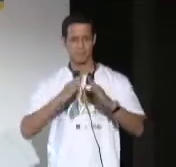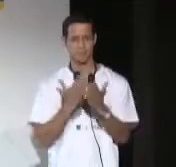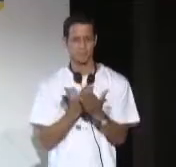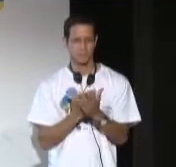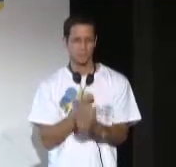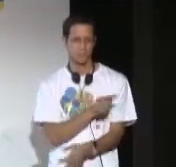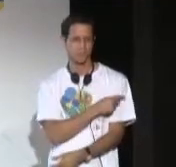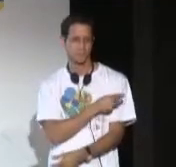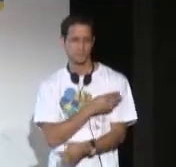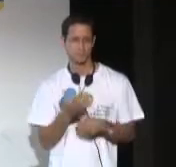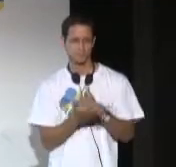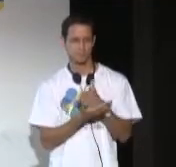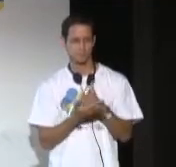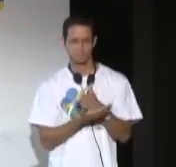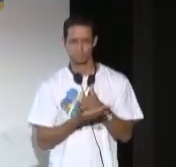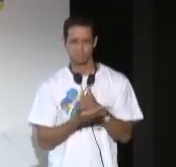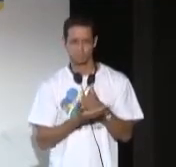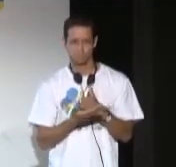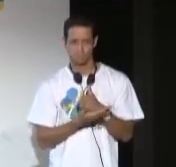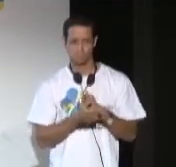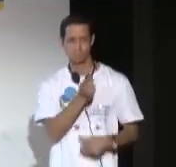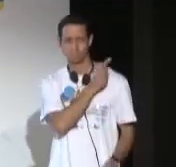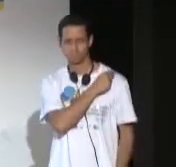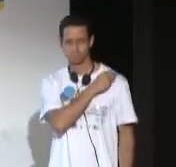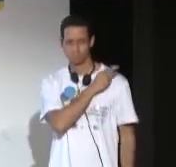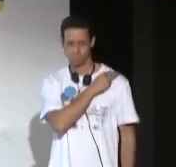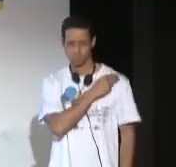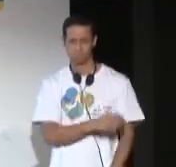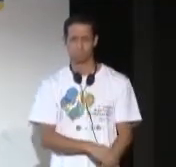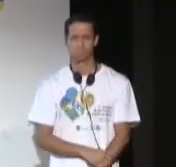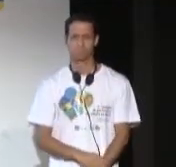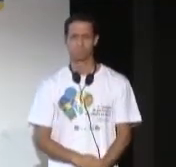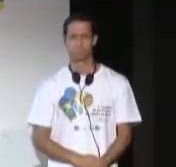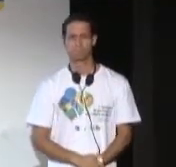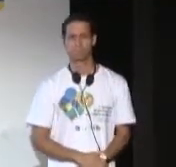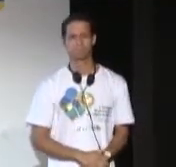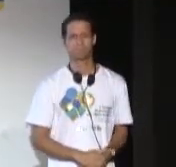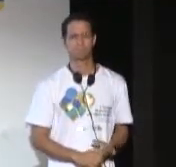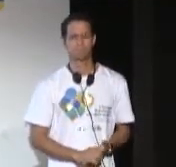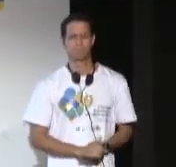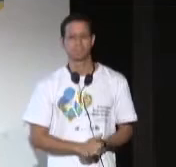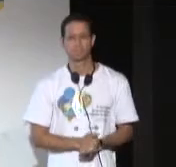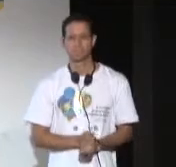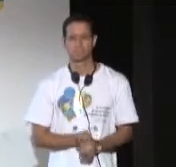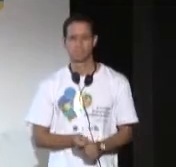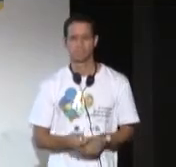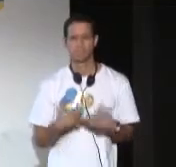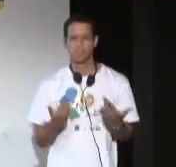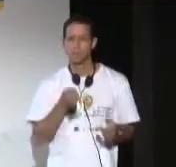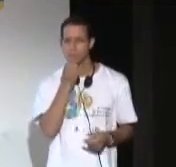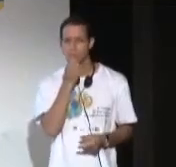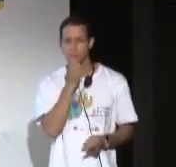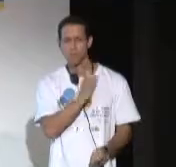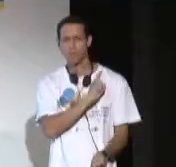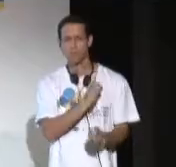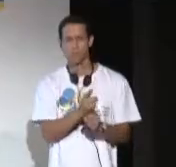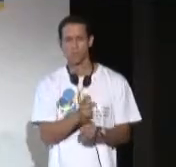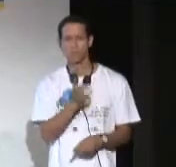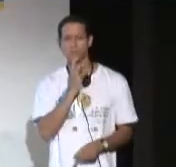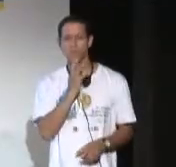básica, nesse caso especificamente no ensino médio, sem de fato você identificá-la como um